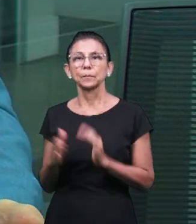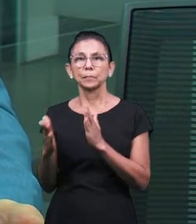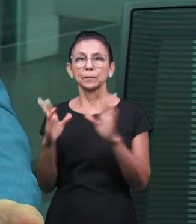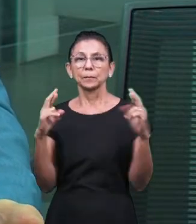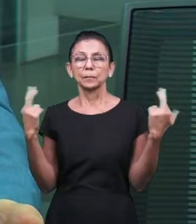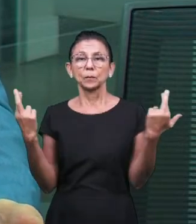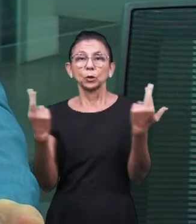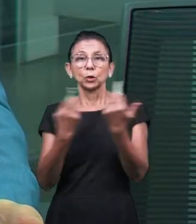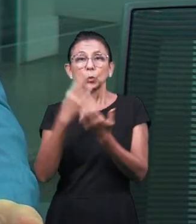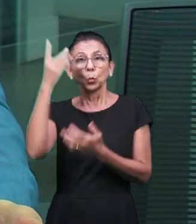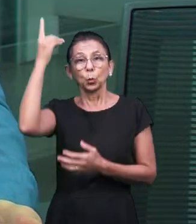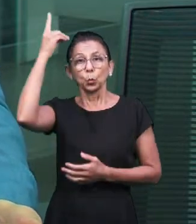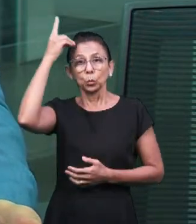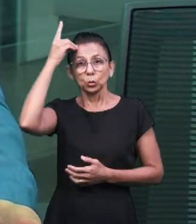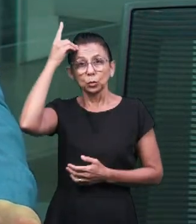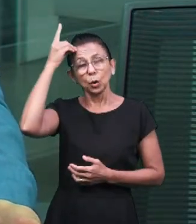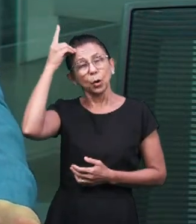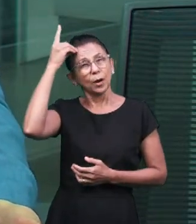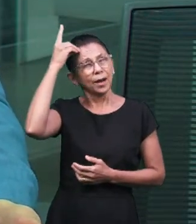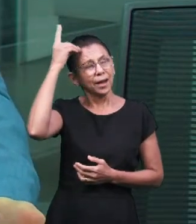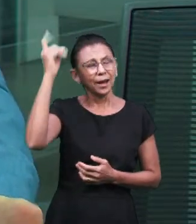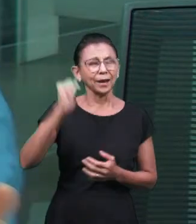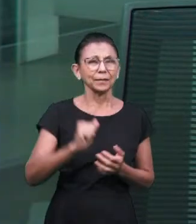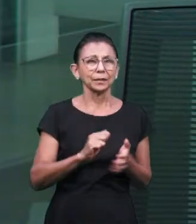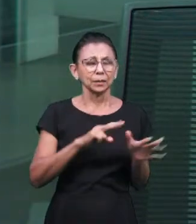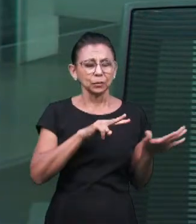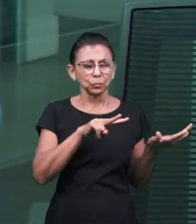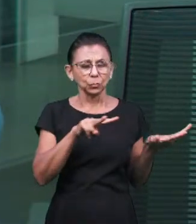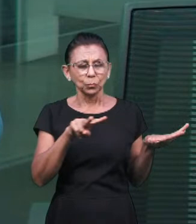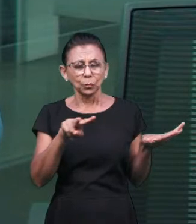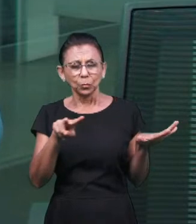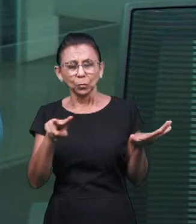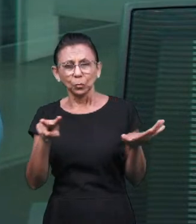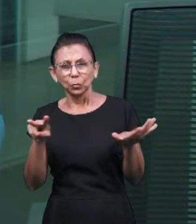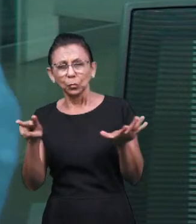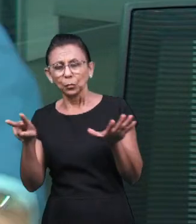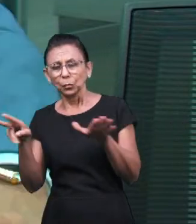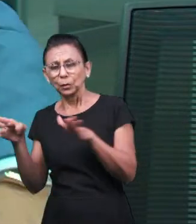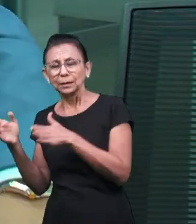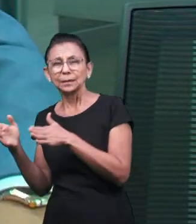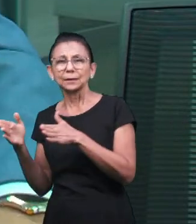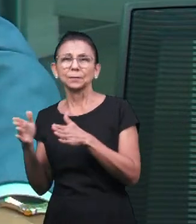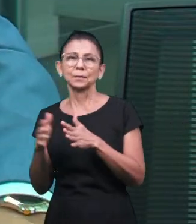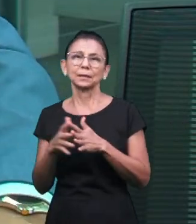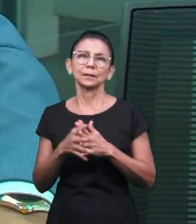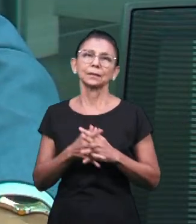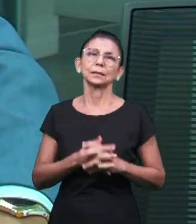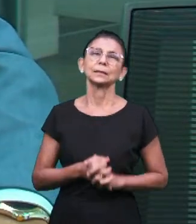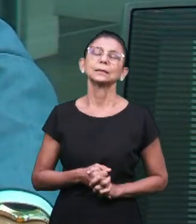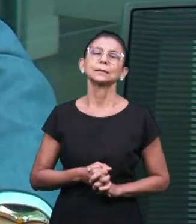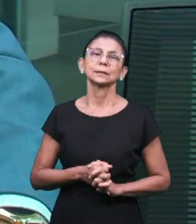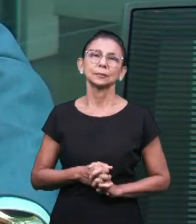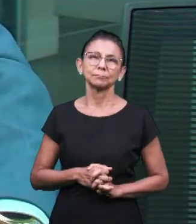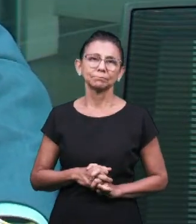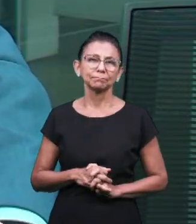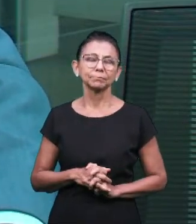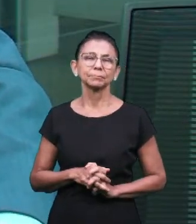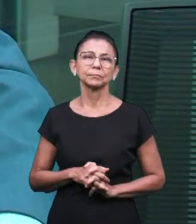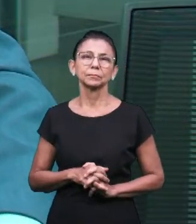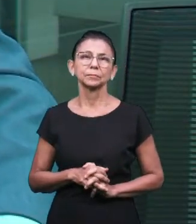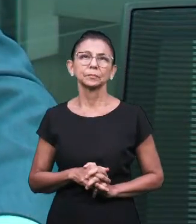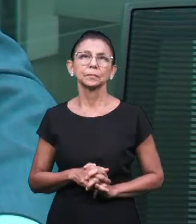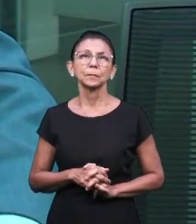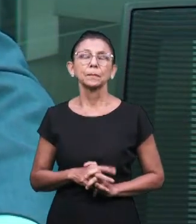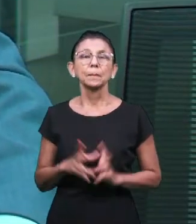norteavam todo o resto da semana. Porque nós tínhamos naquela oportunidade, não só a igreja de Vila Velha 1, nós